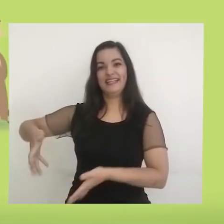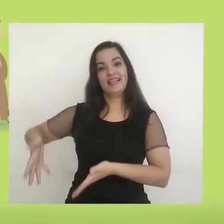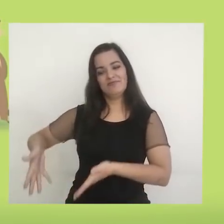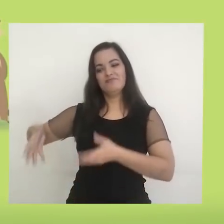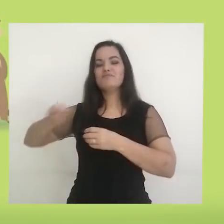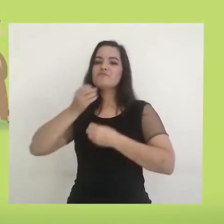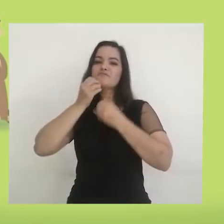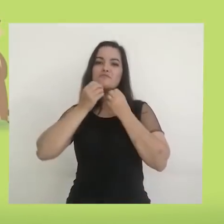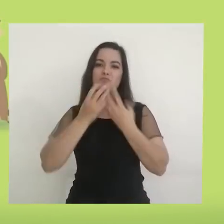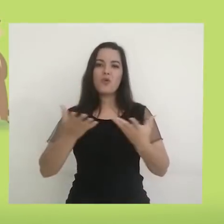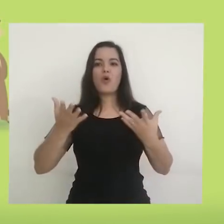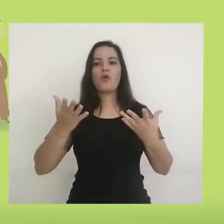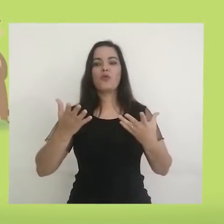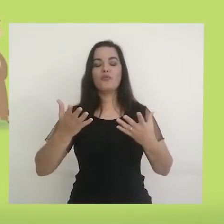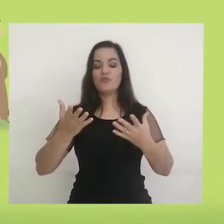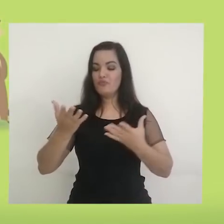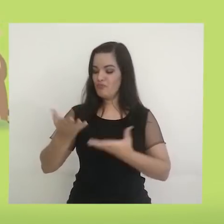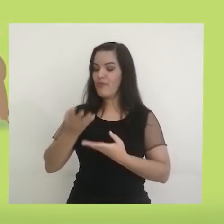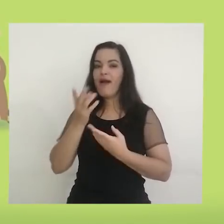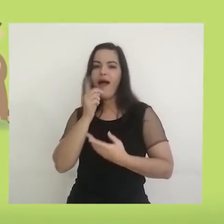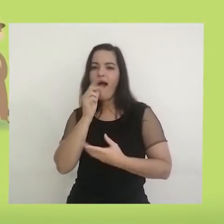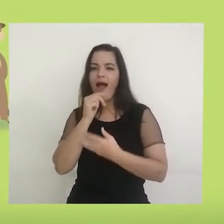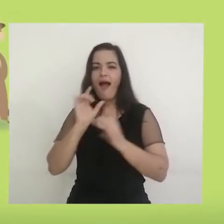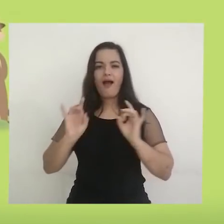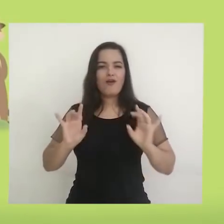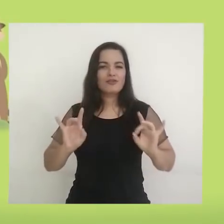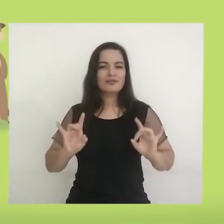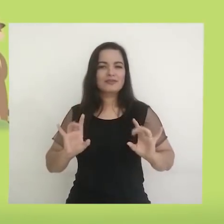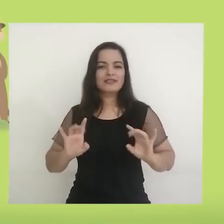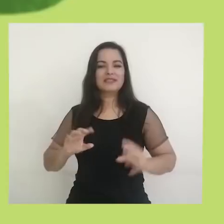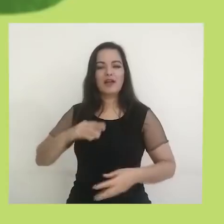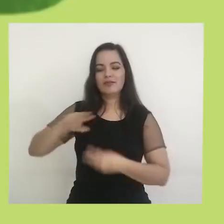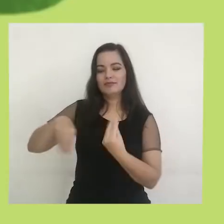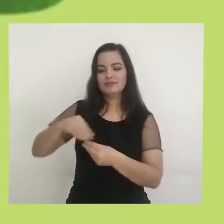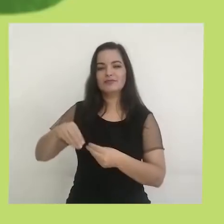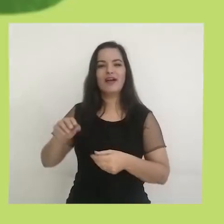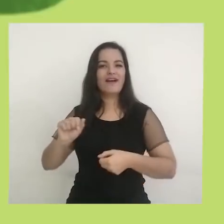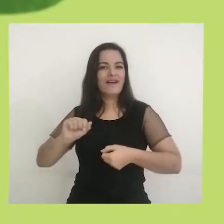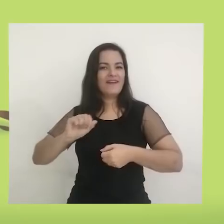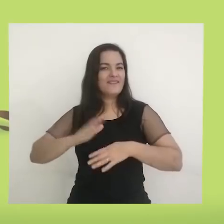Pronto, aqui está o nosso super líquido de fazer bolhas de sabão.